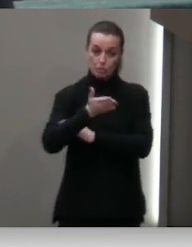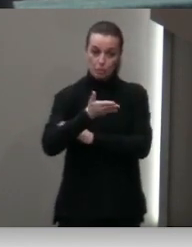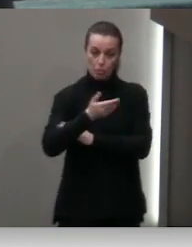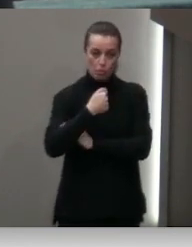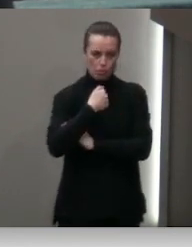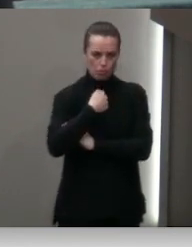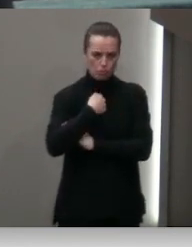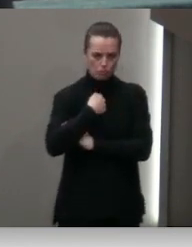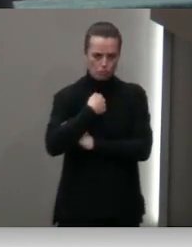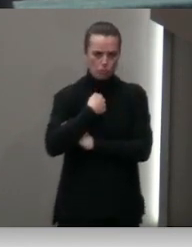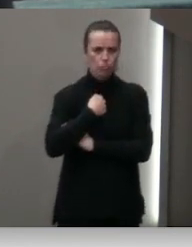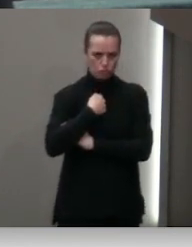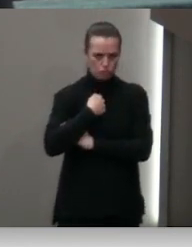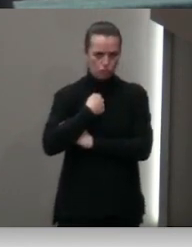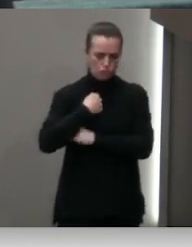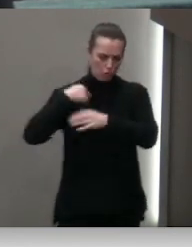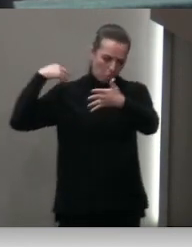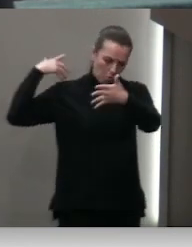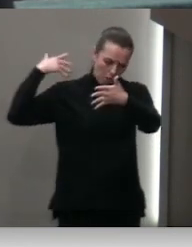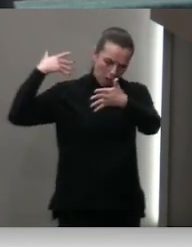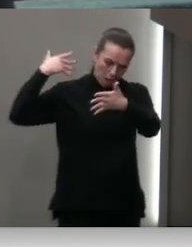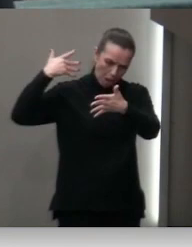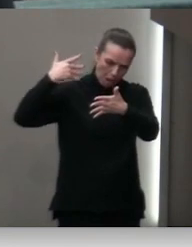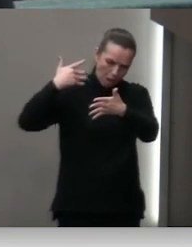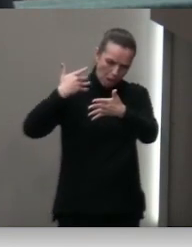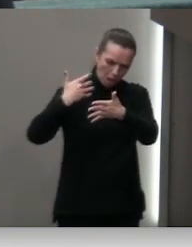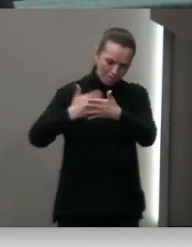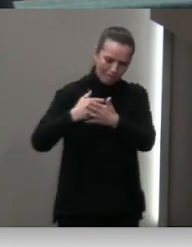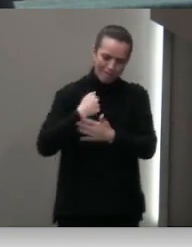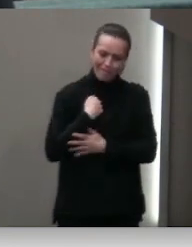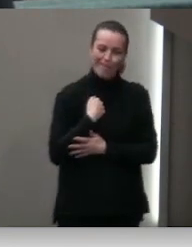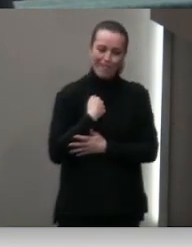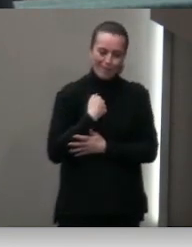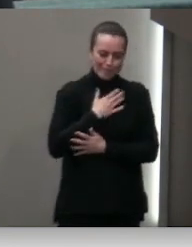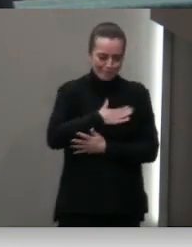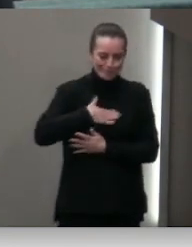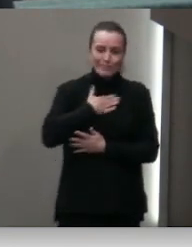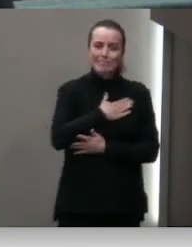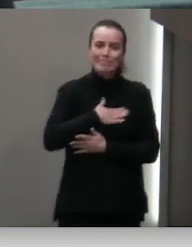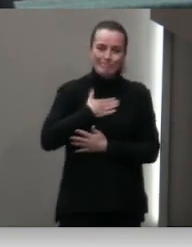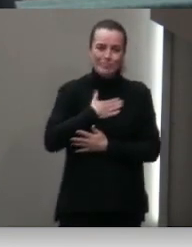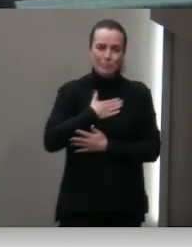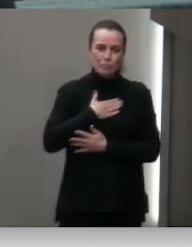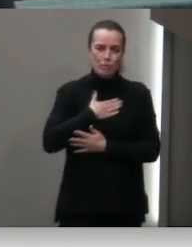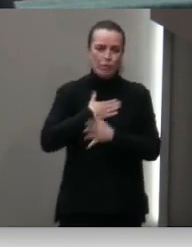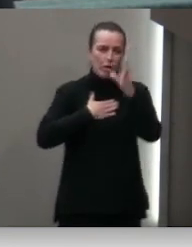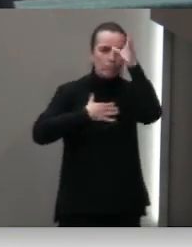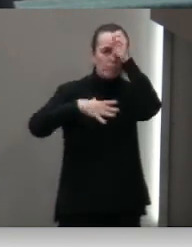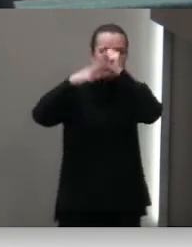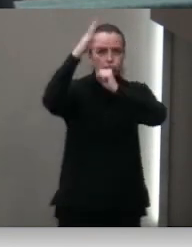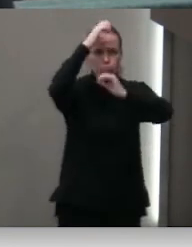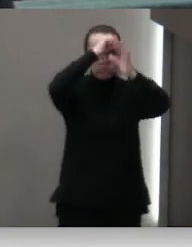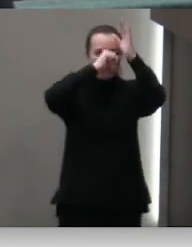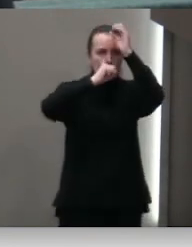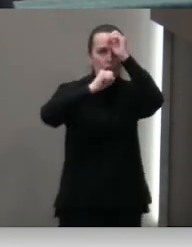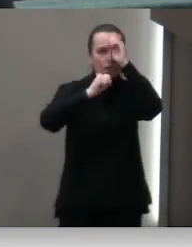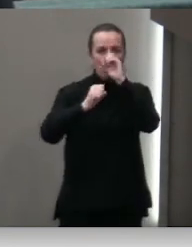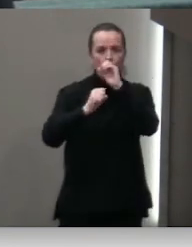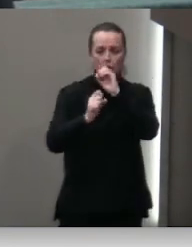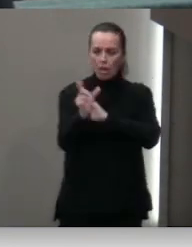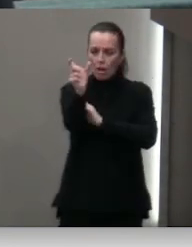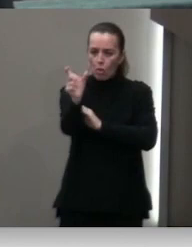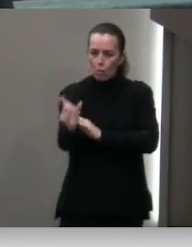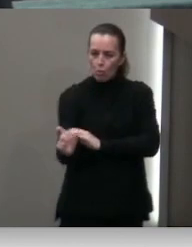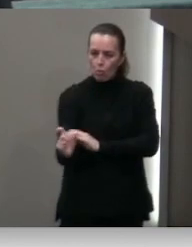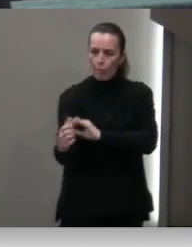nessa caminhada, eu devo a ele muito, e muito mesmo, porque sempre foi um exemplo a ser seguido. Né? Sua